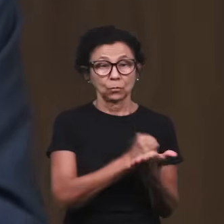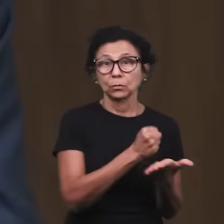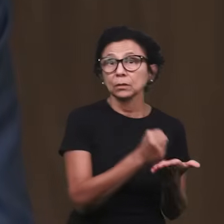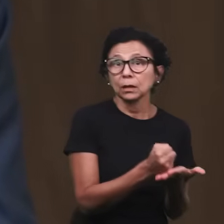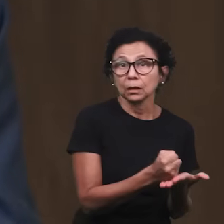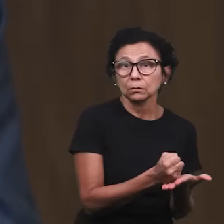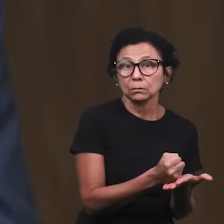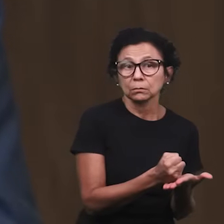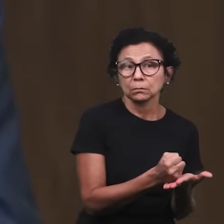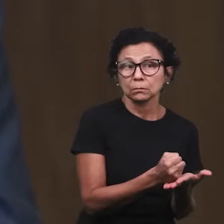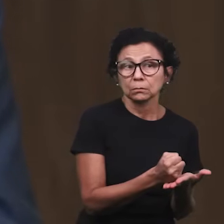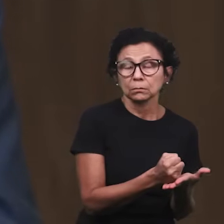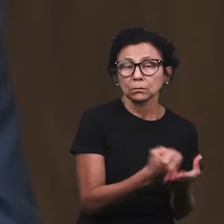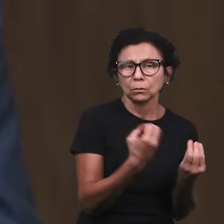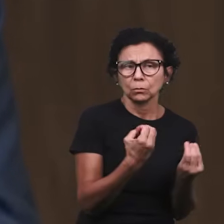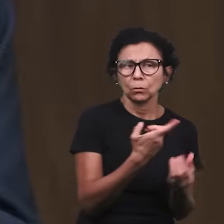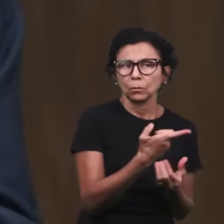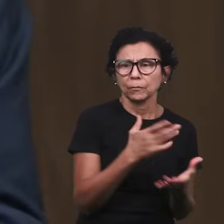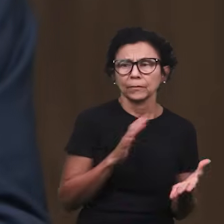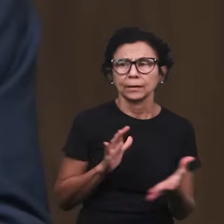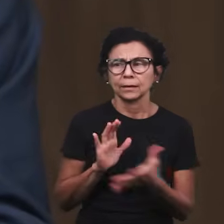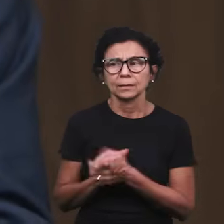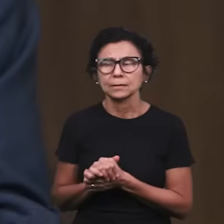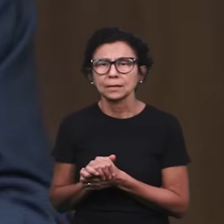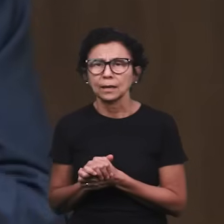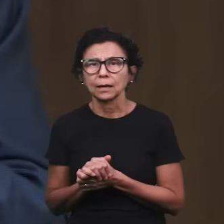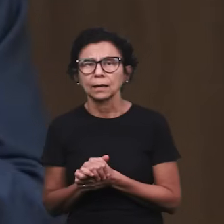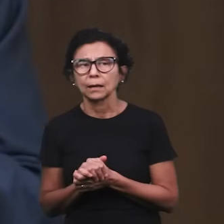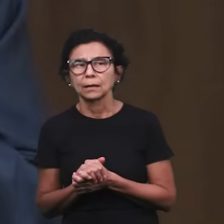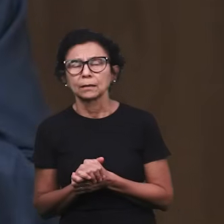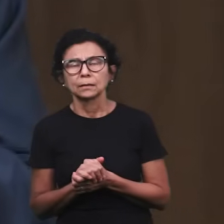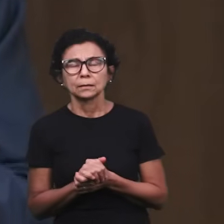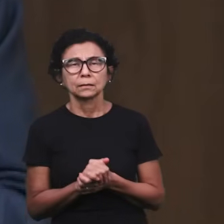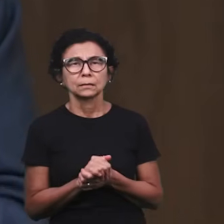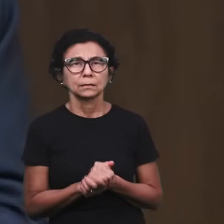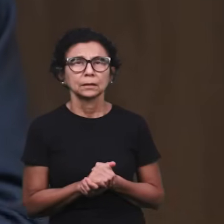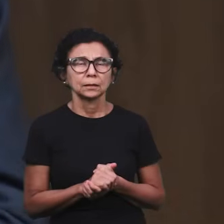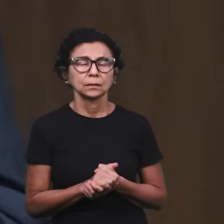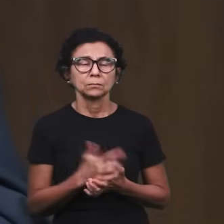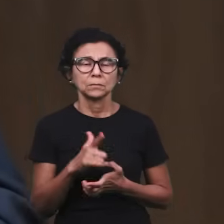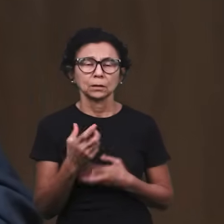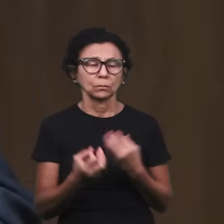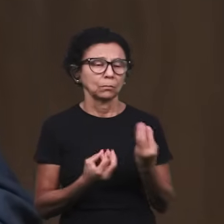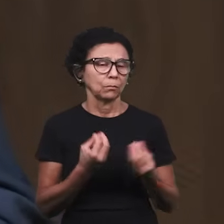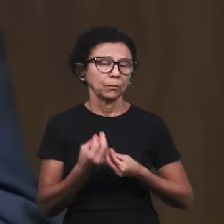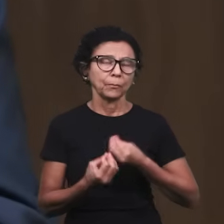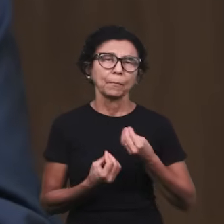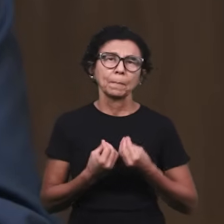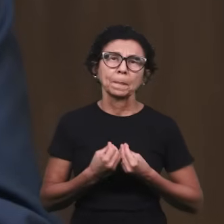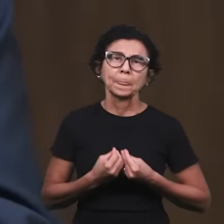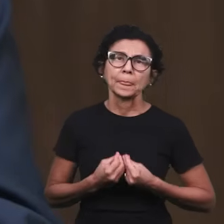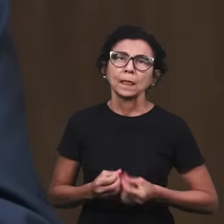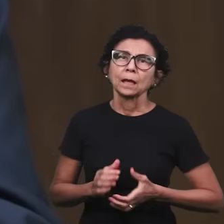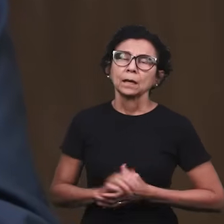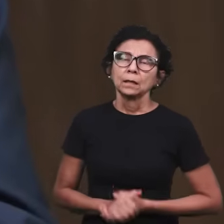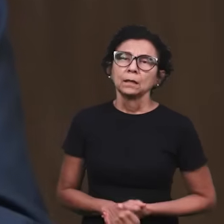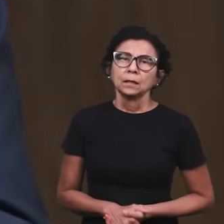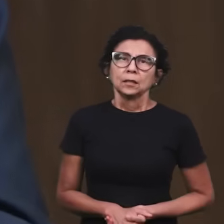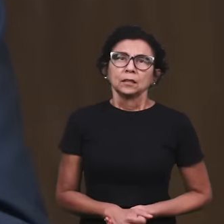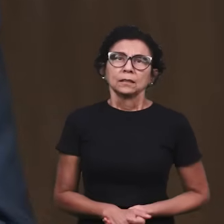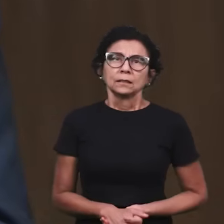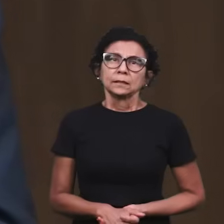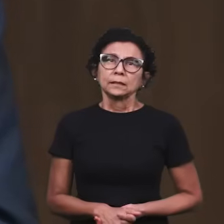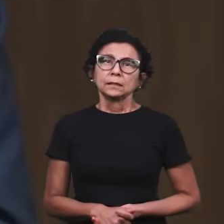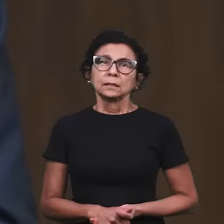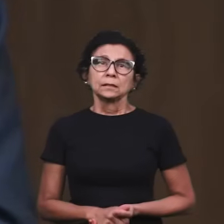um mês fica casado? É impossível, né? Não tem como. O homem dos últimos dias, que é um homem identificado com o